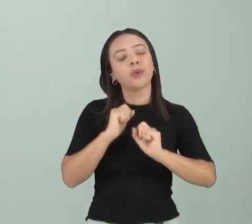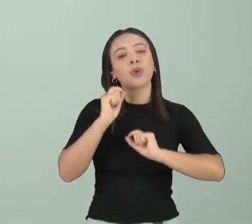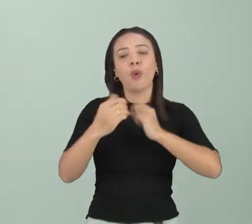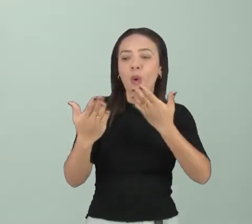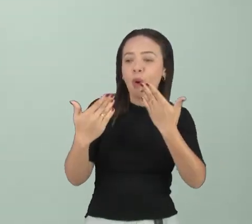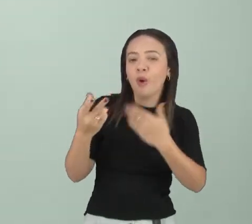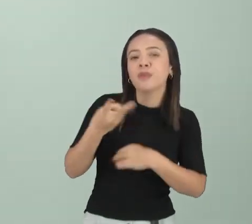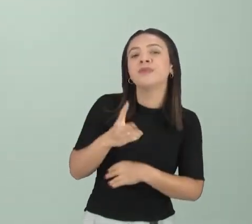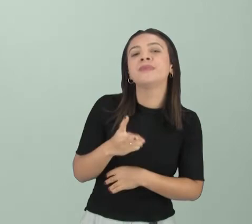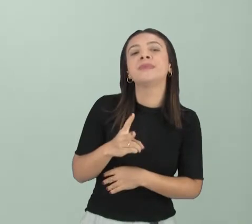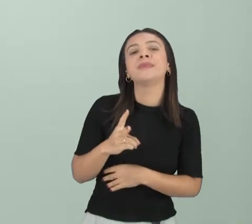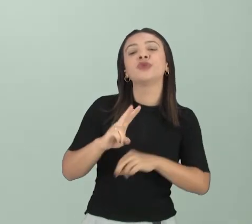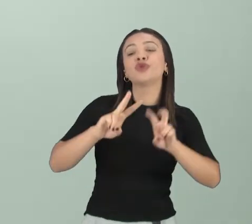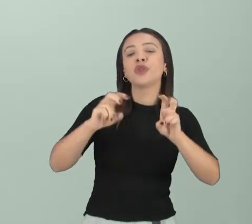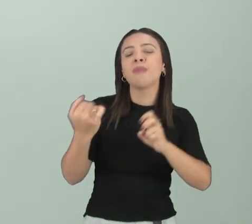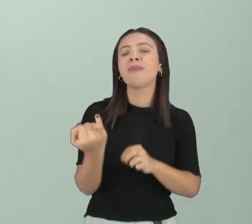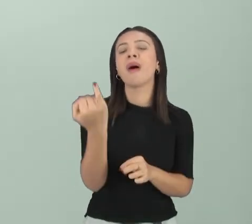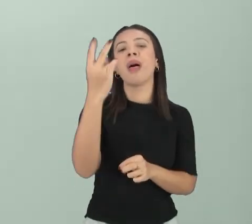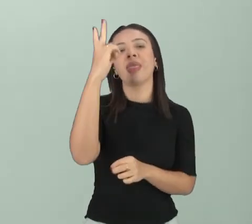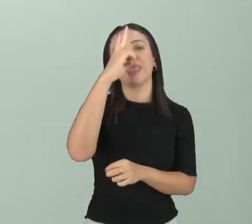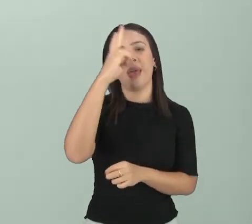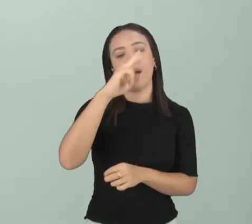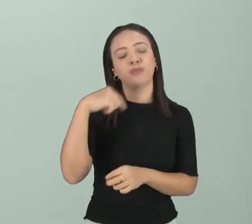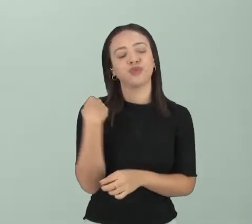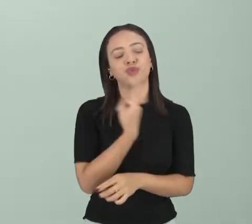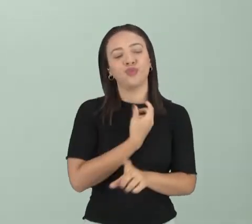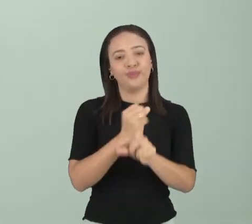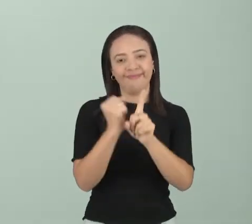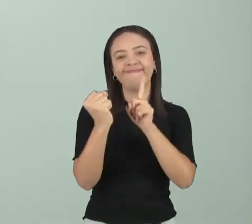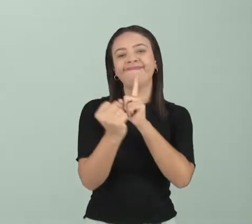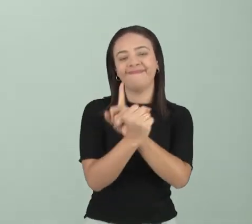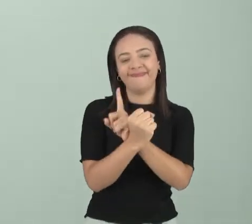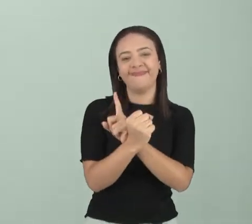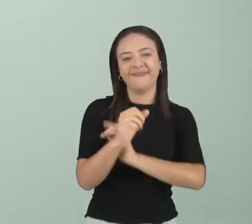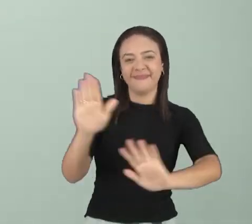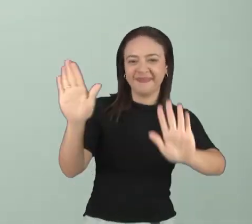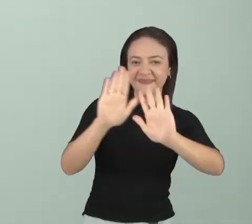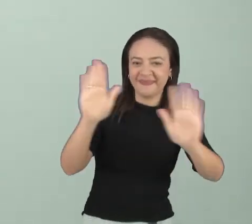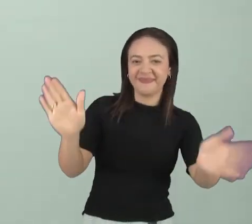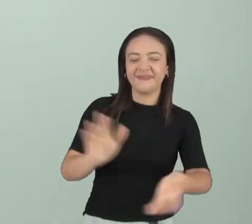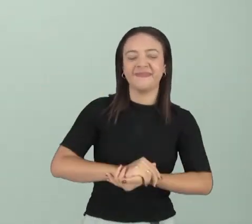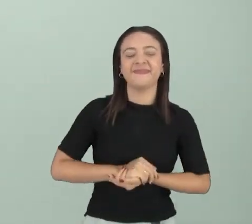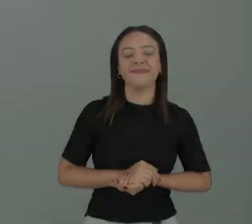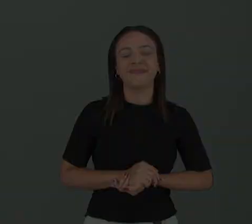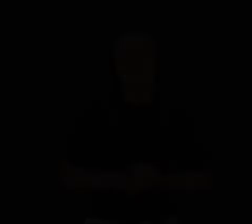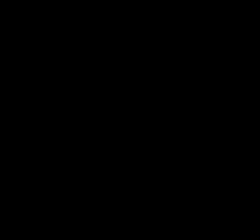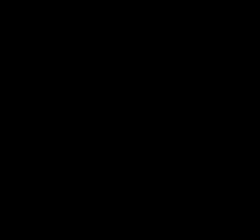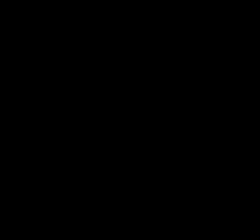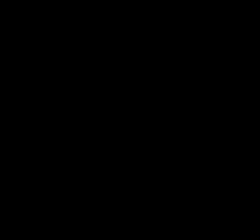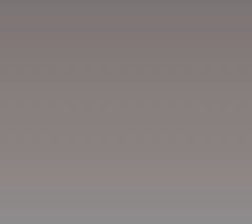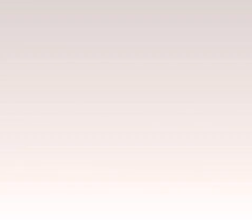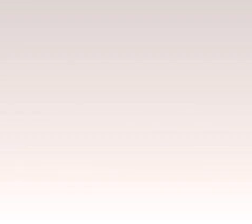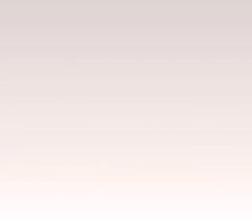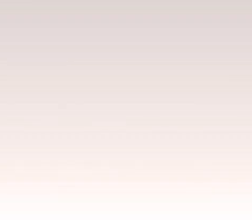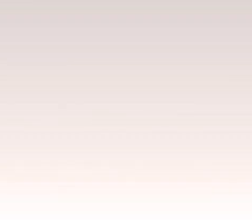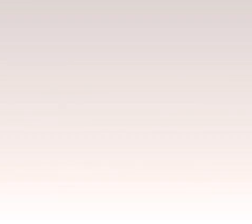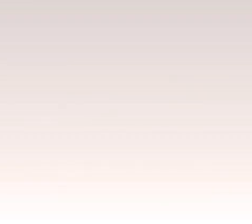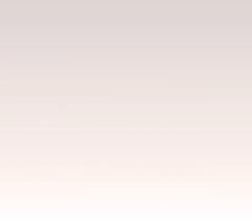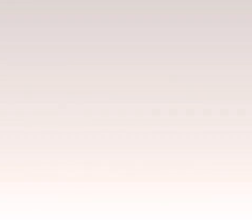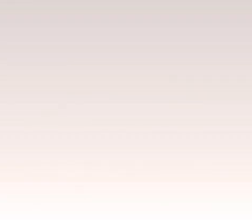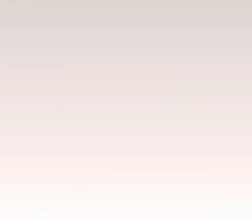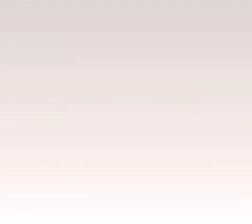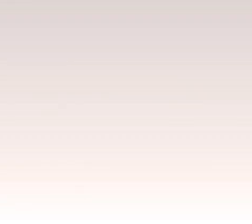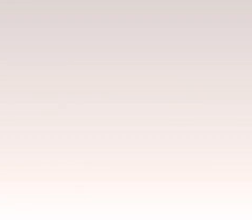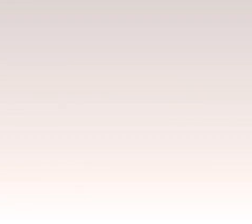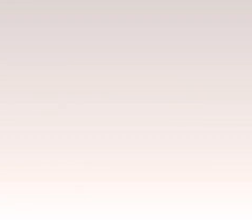continuar discutindo as coisas tão importantes dessa disciplina para nossa sociedade tchau E aí